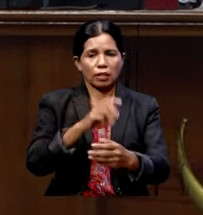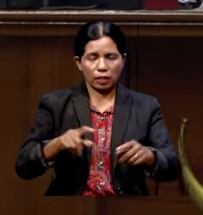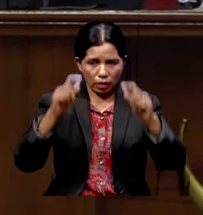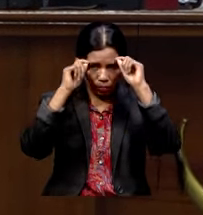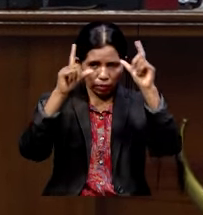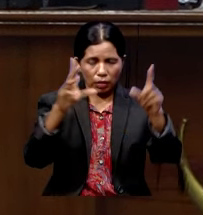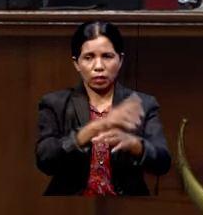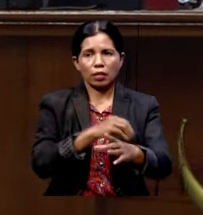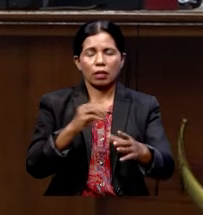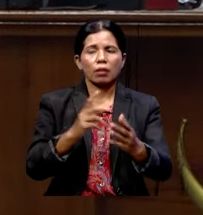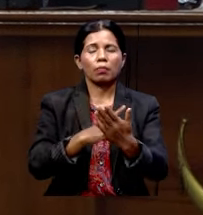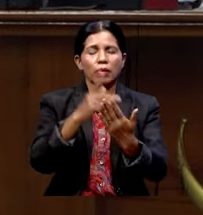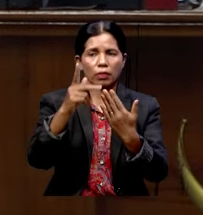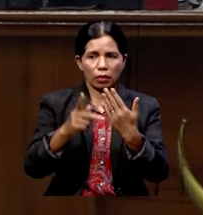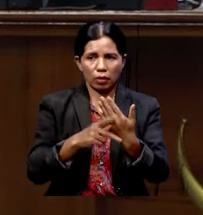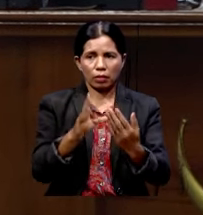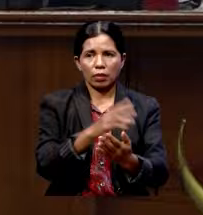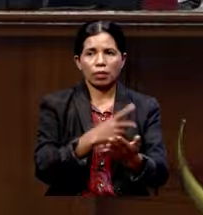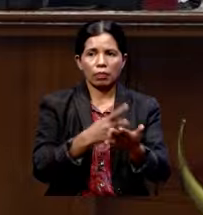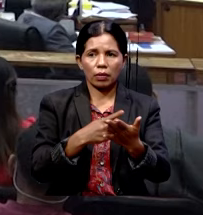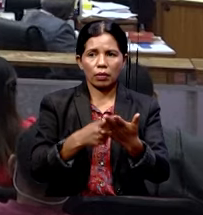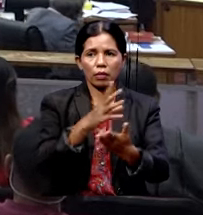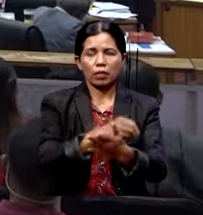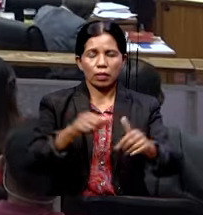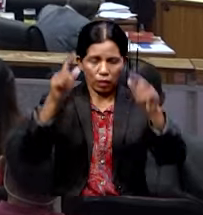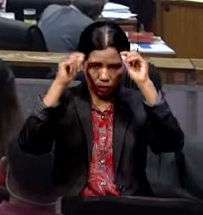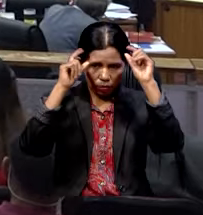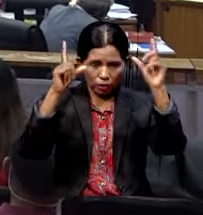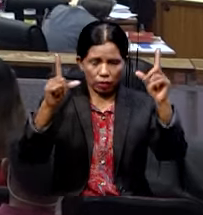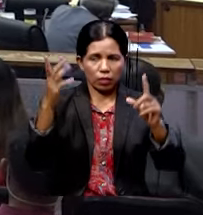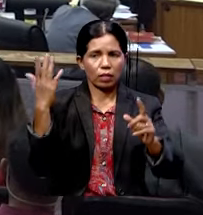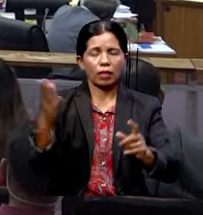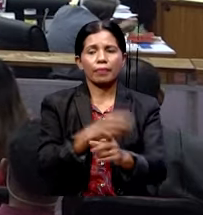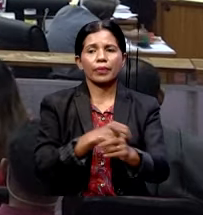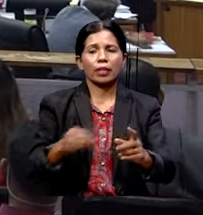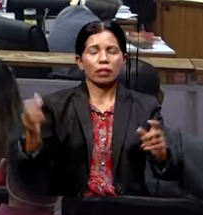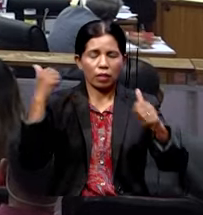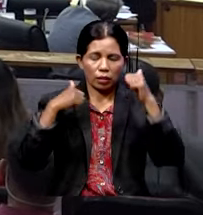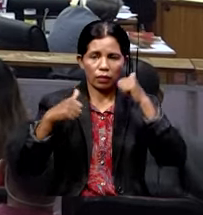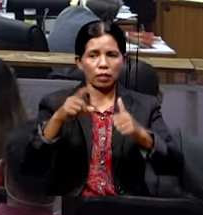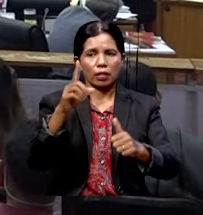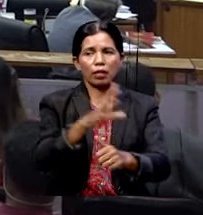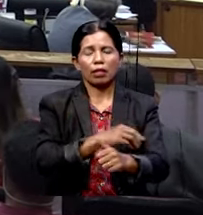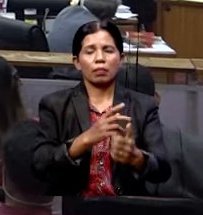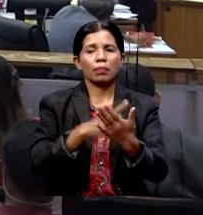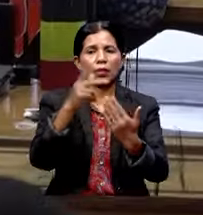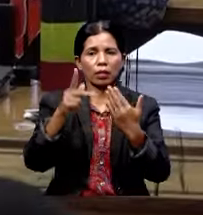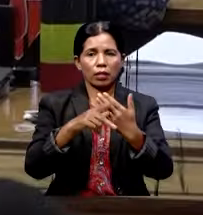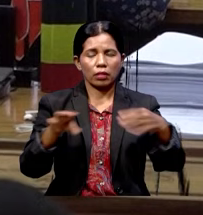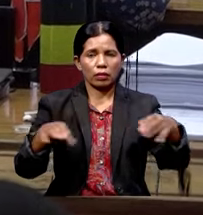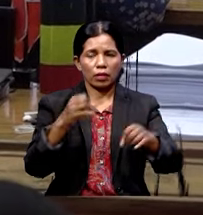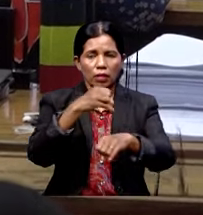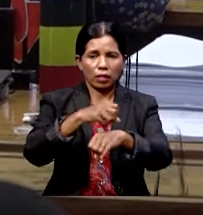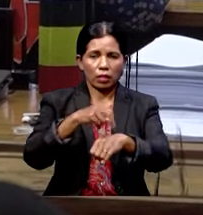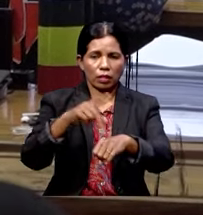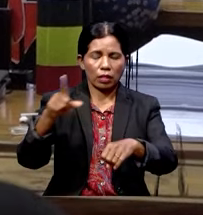ou subprograma defende no promove interesse Timor-Leste e estrangeiro ou de atividade ida. Subprograma Cooperação